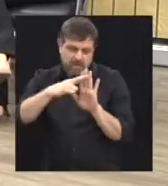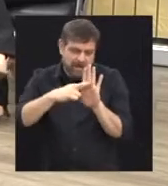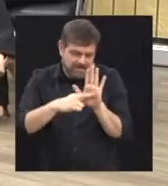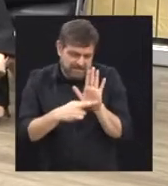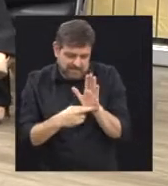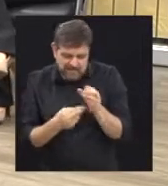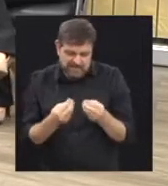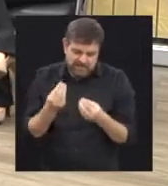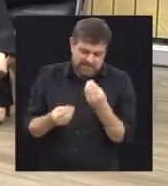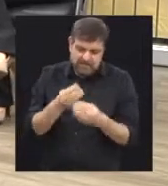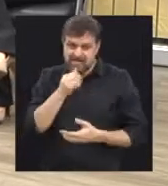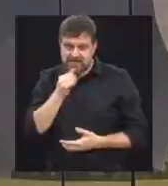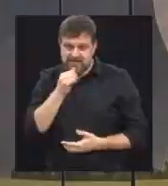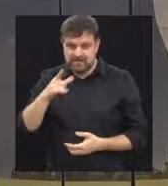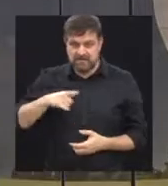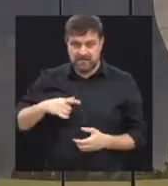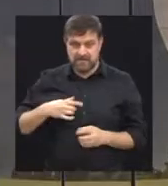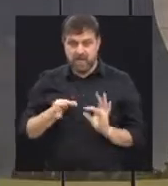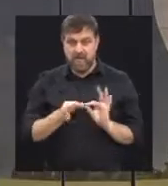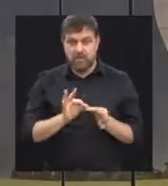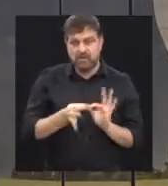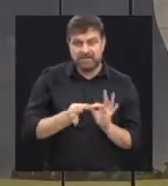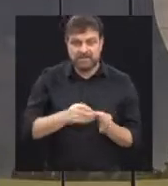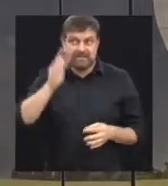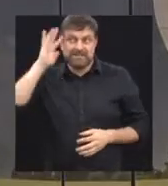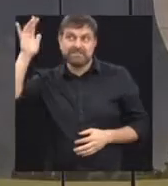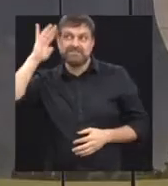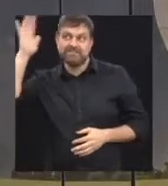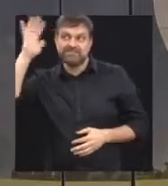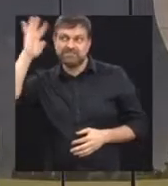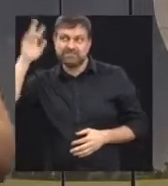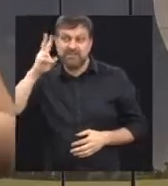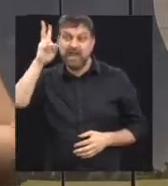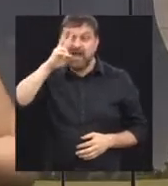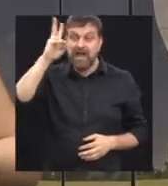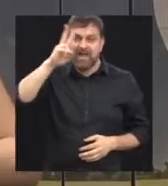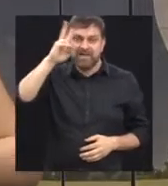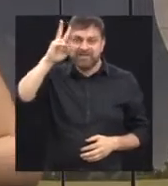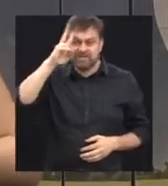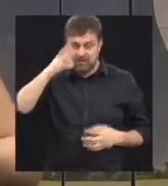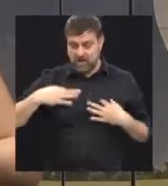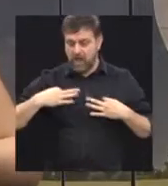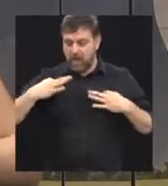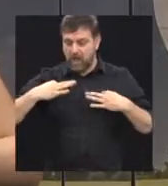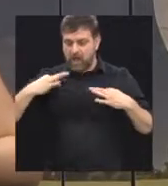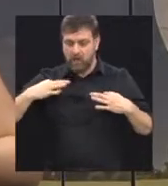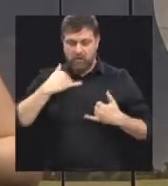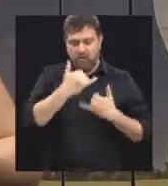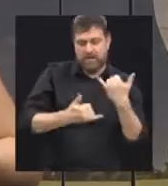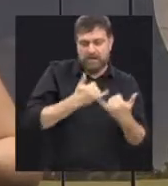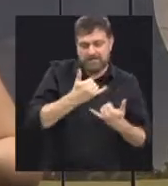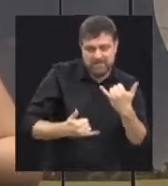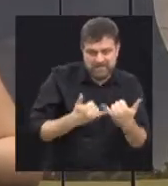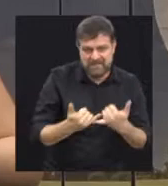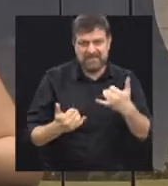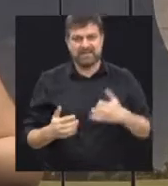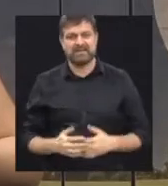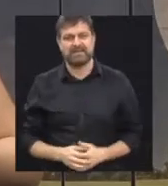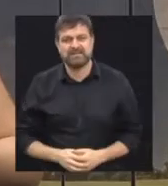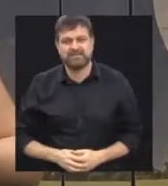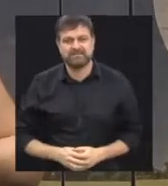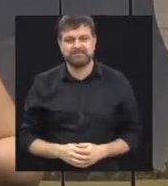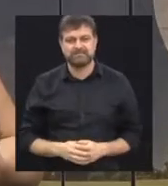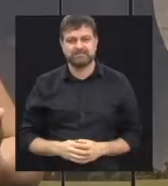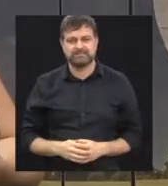algumas coisas. E assim, tem um ateliê de faz de conta, onde eles conseguem colocar fantasias e brincar de faz de